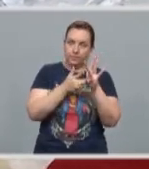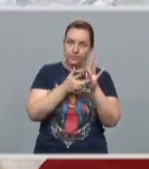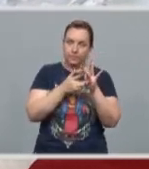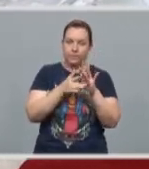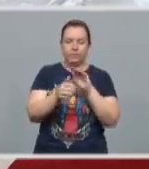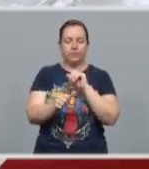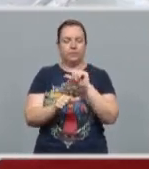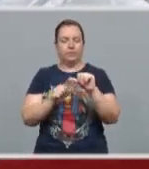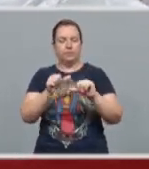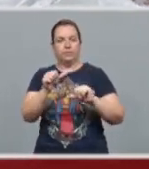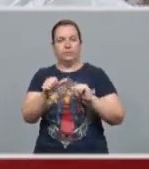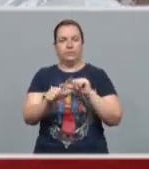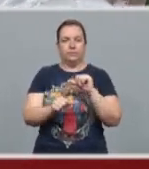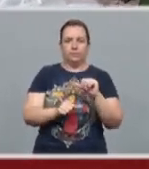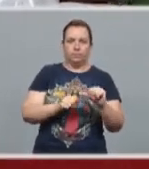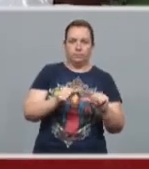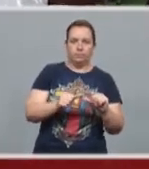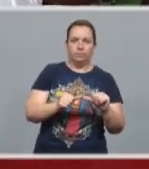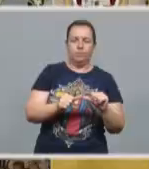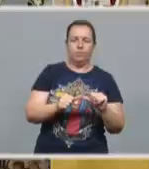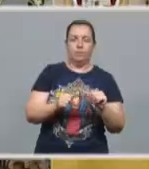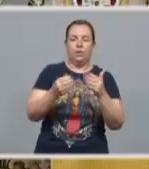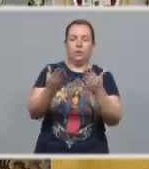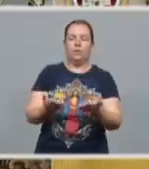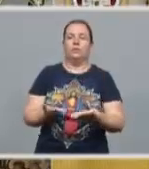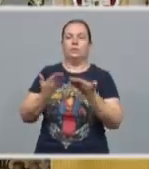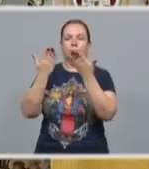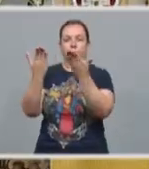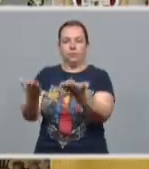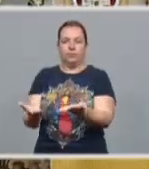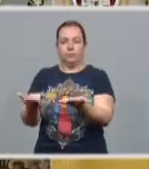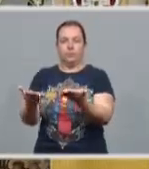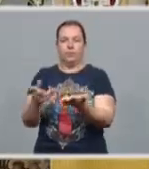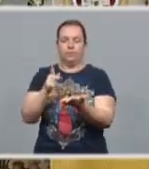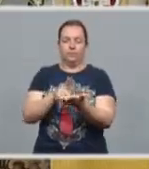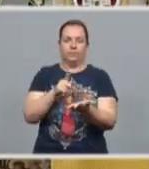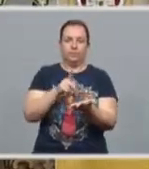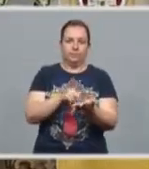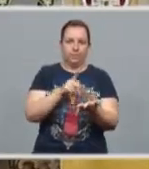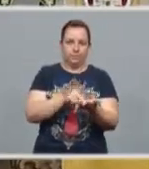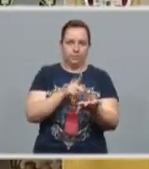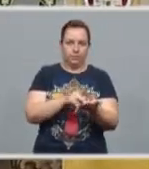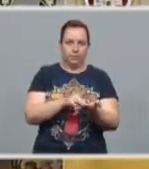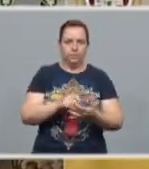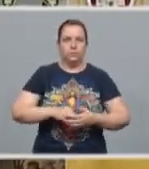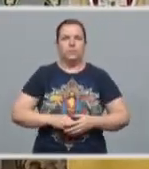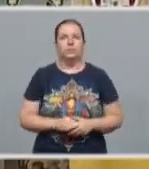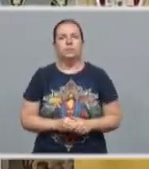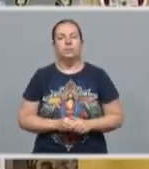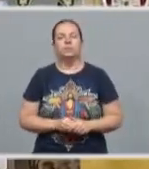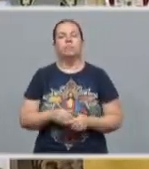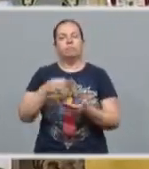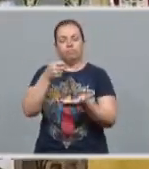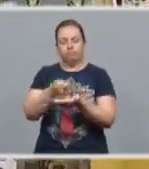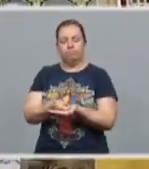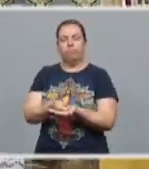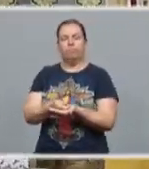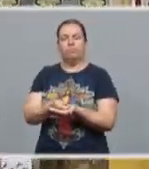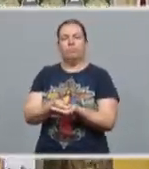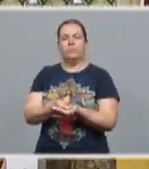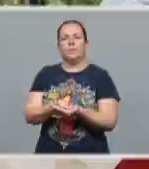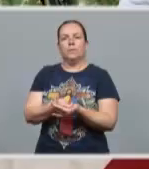se torna o bode expiatório, e no sentido da palavra expia, paga,